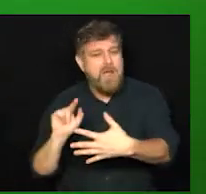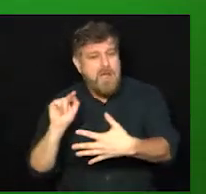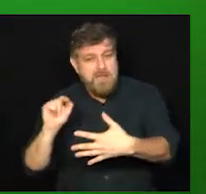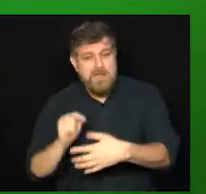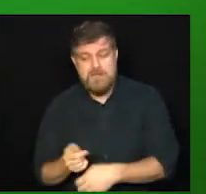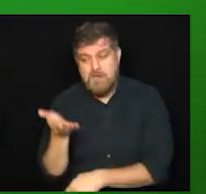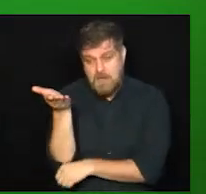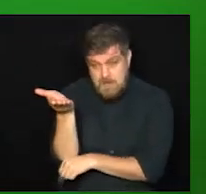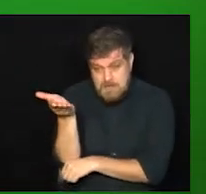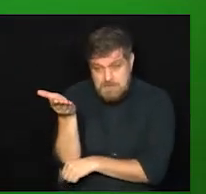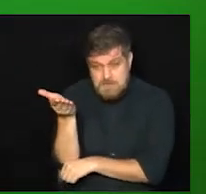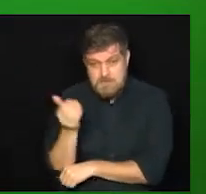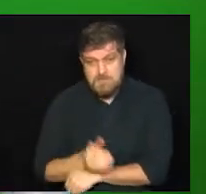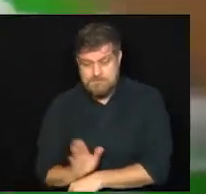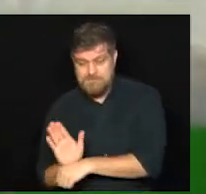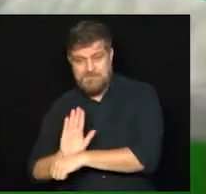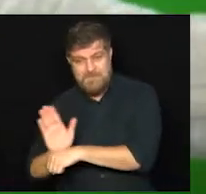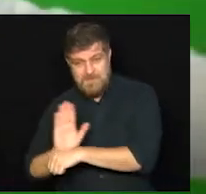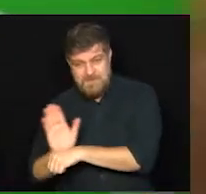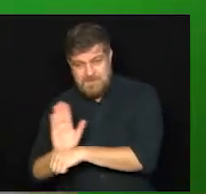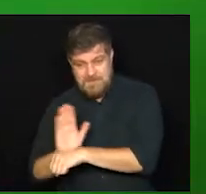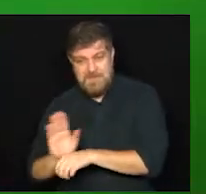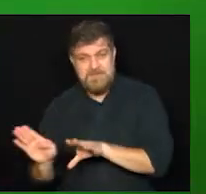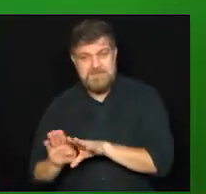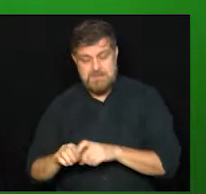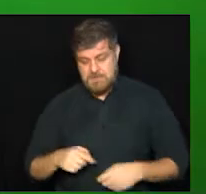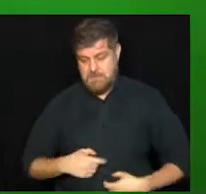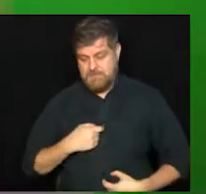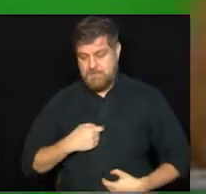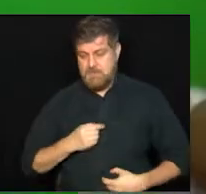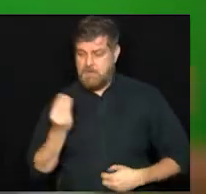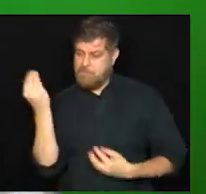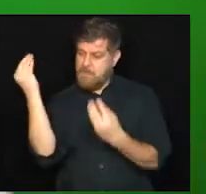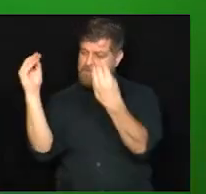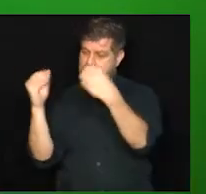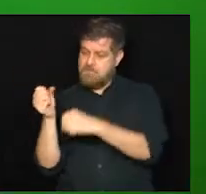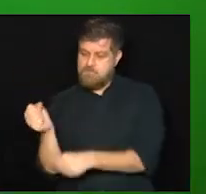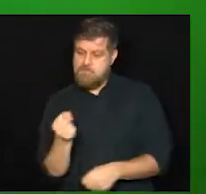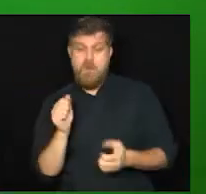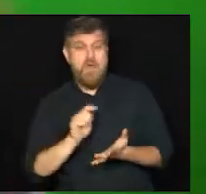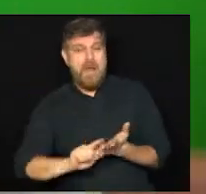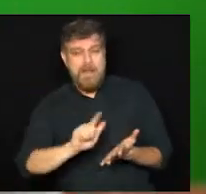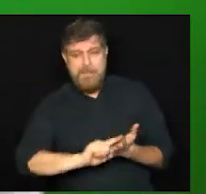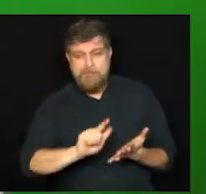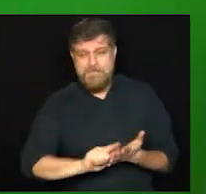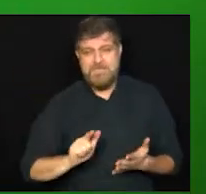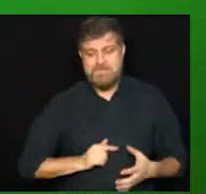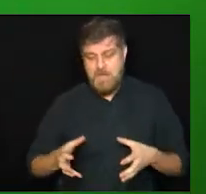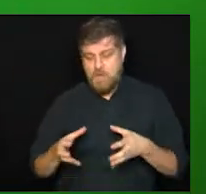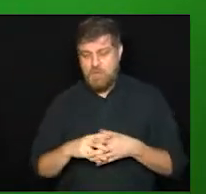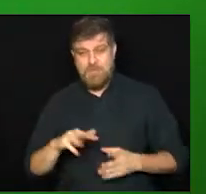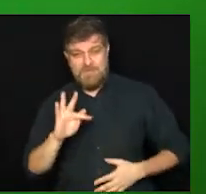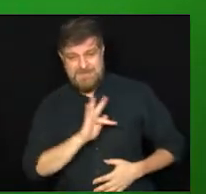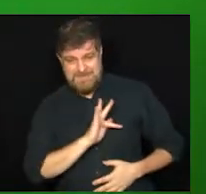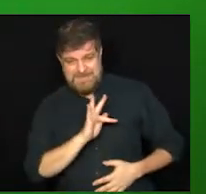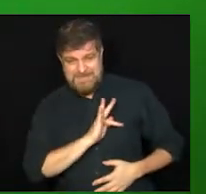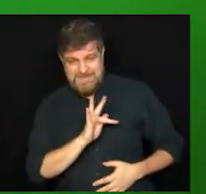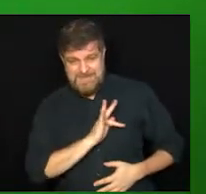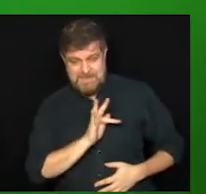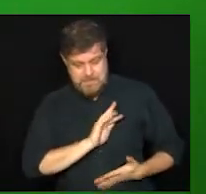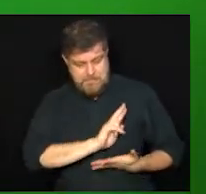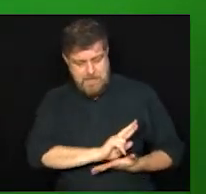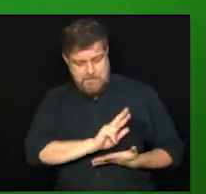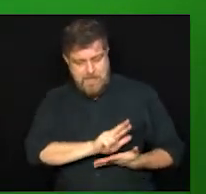garçons, taxista, cerimonial, decorador, pessoa de limpeza, equipe técnica. Recentemente,